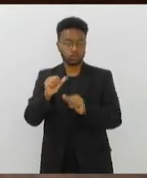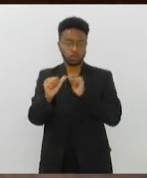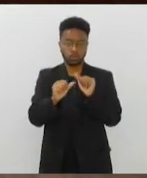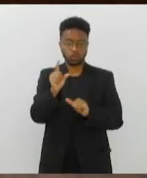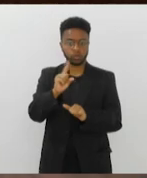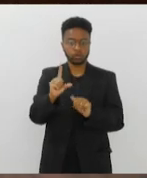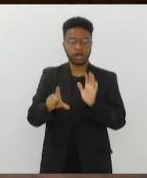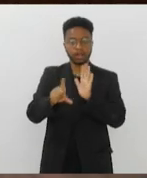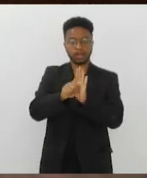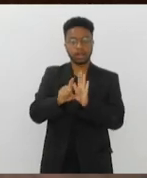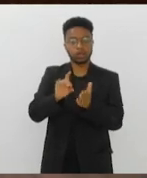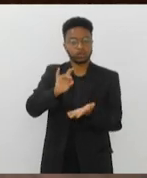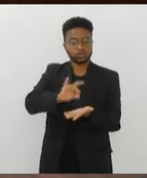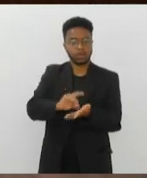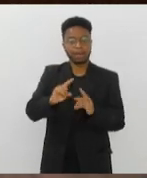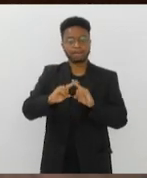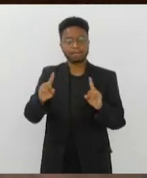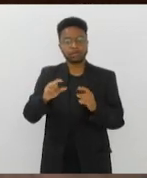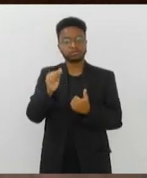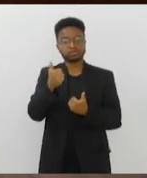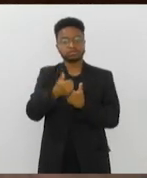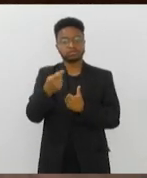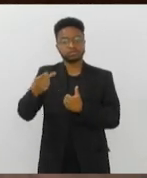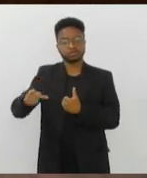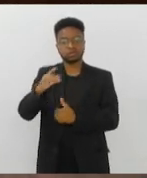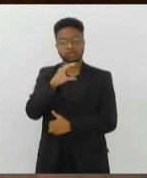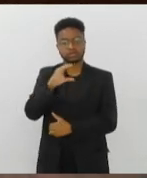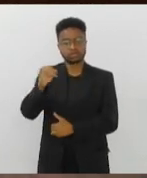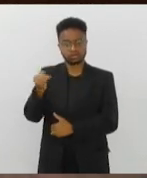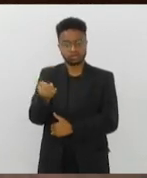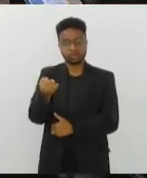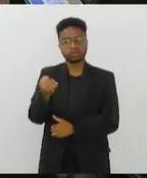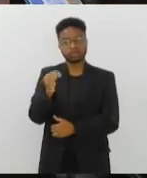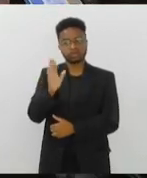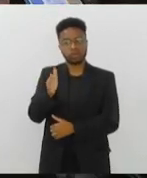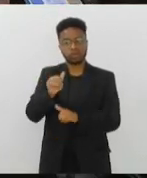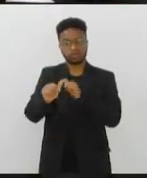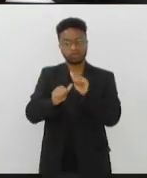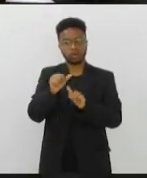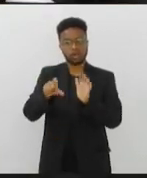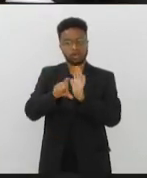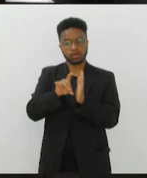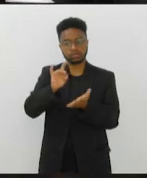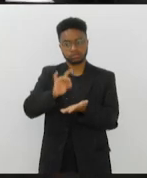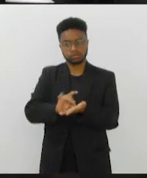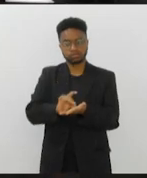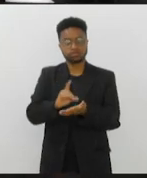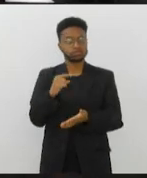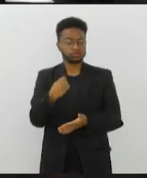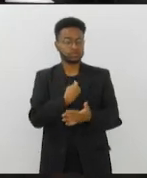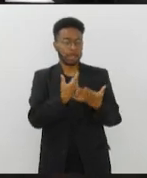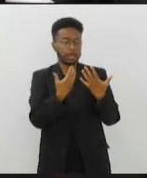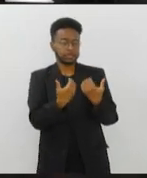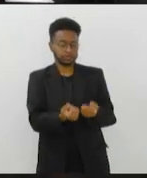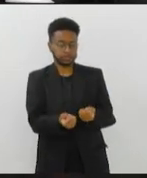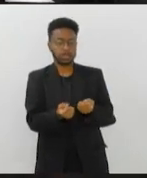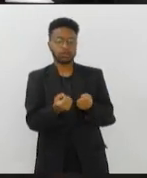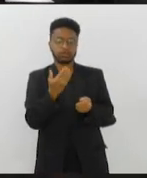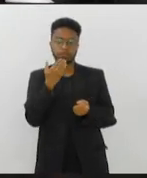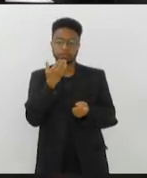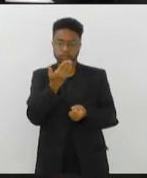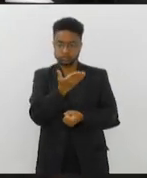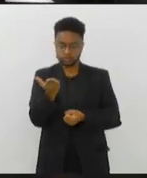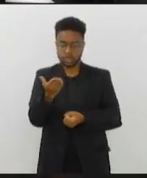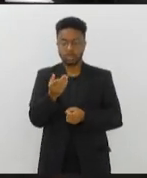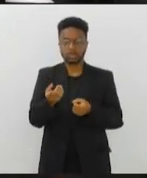mas no substitutivo da CCJ foi alterada a lei original. A presidência defere o pedido de Vossa Excelência, então, retira o projeto de